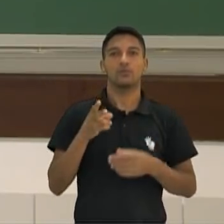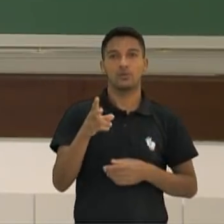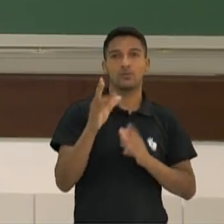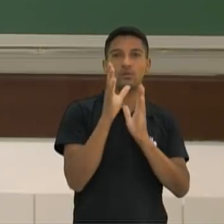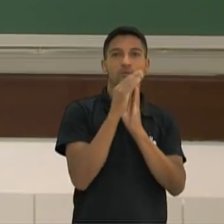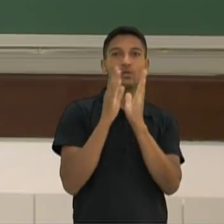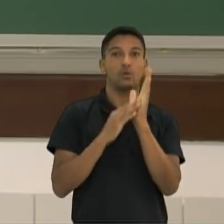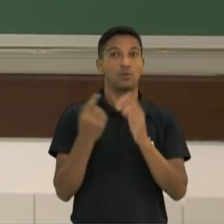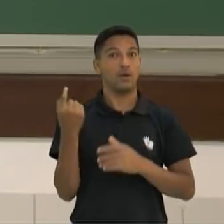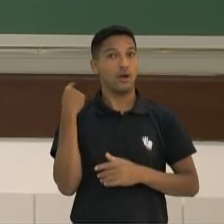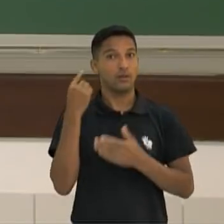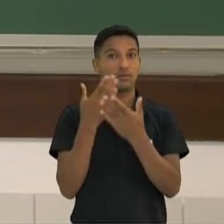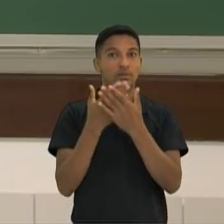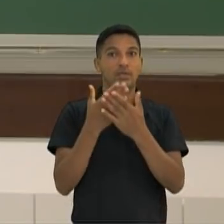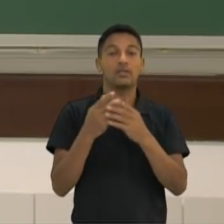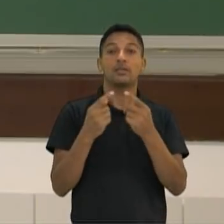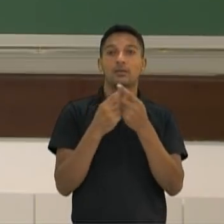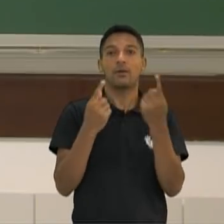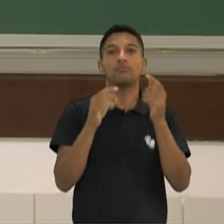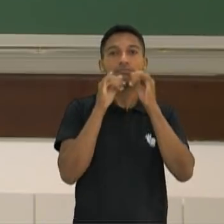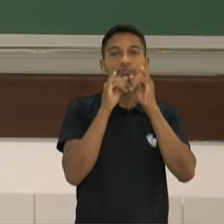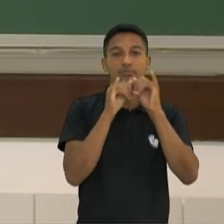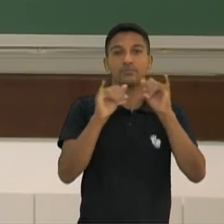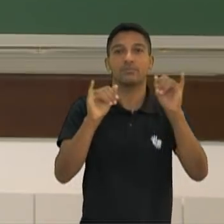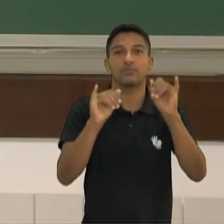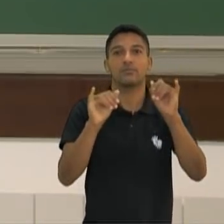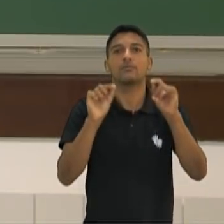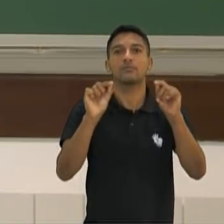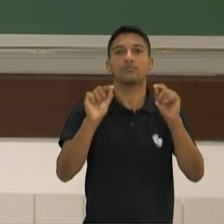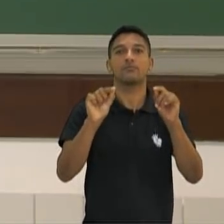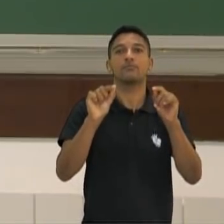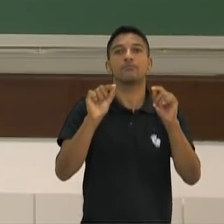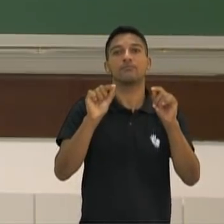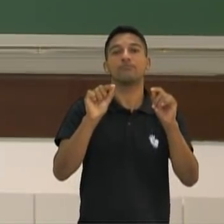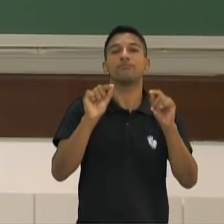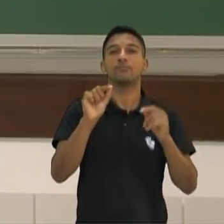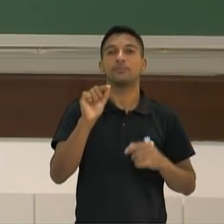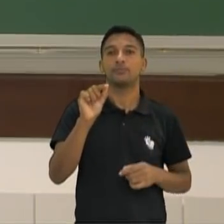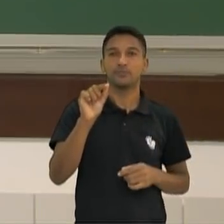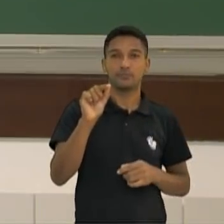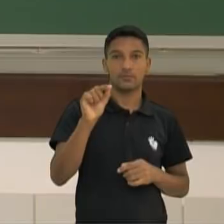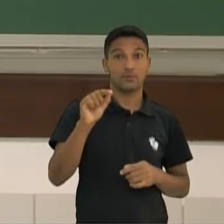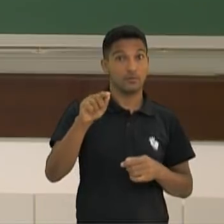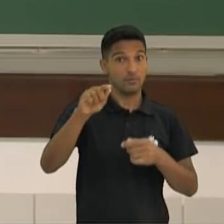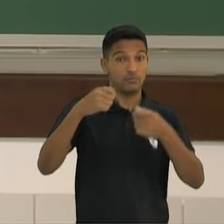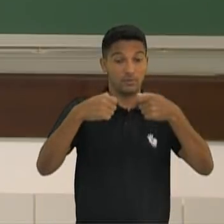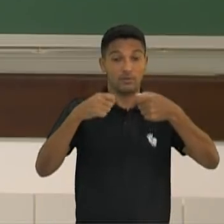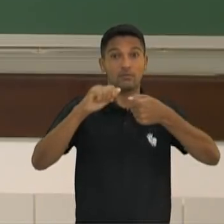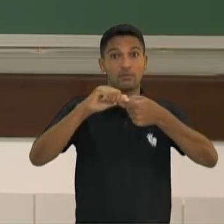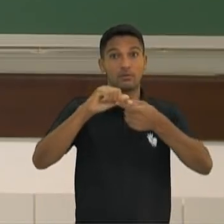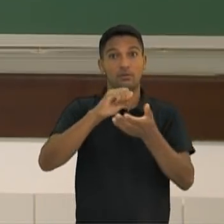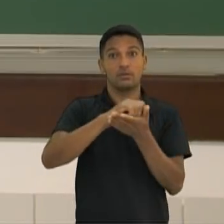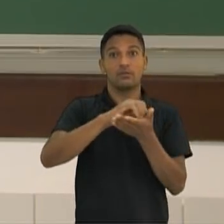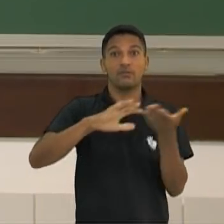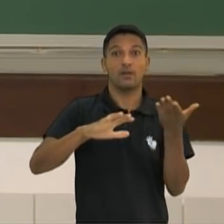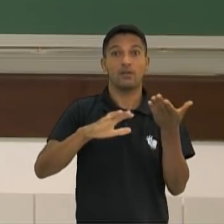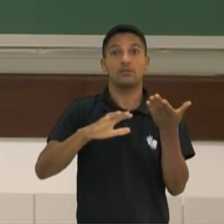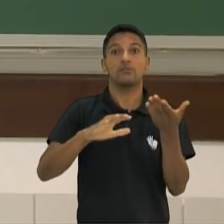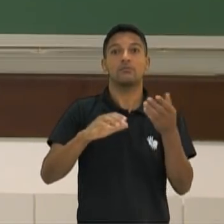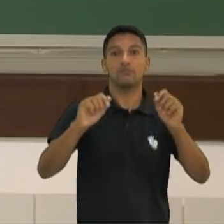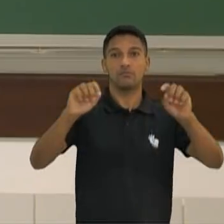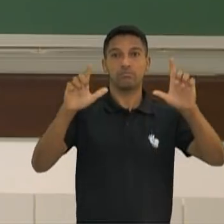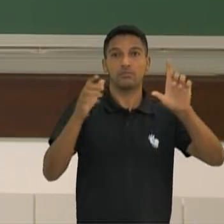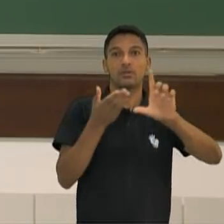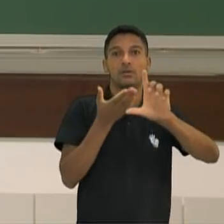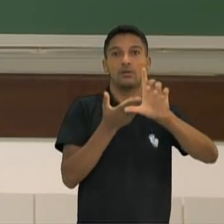na aula passada, mas antes de iniciarmos, temos que falar aqueles recadinhos básicos. Faça a sua atividade número 1 do link